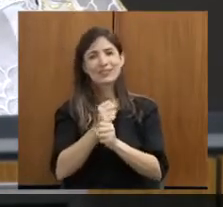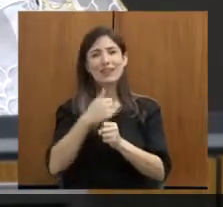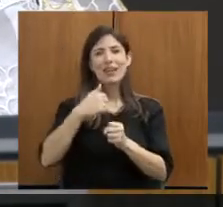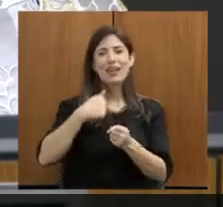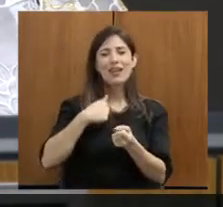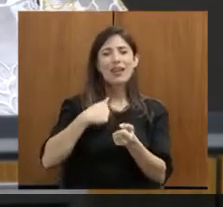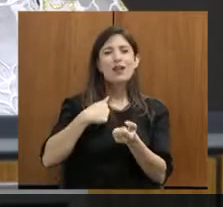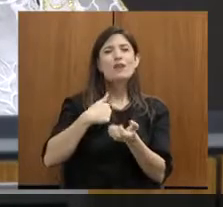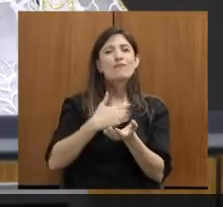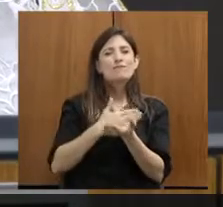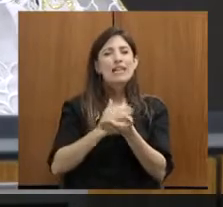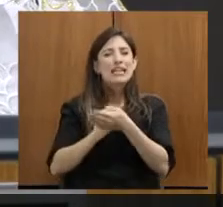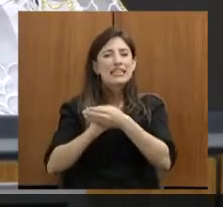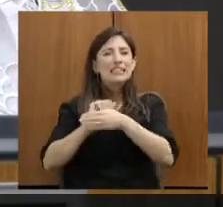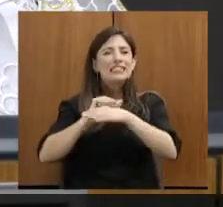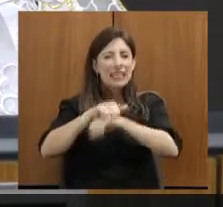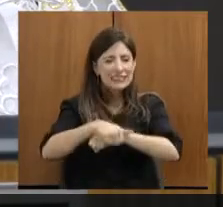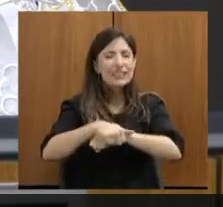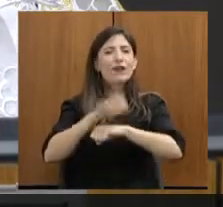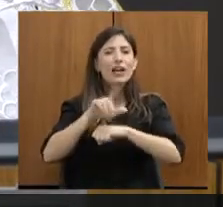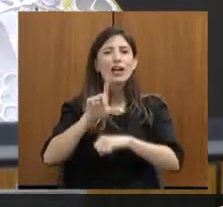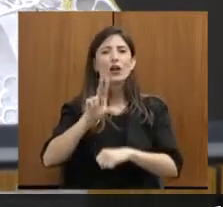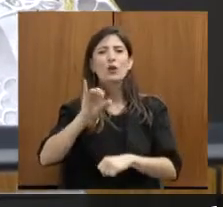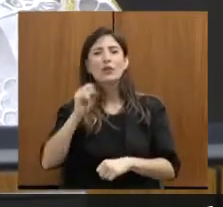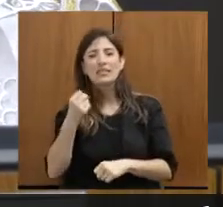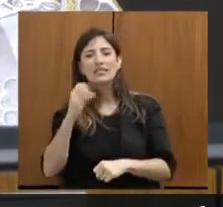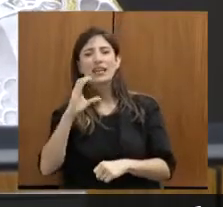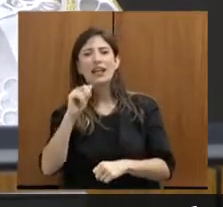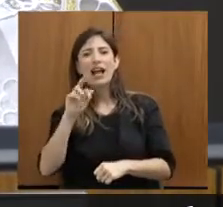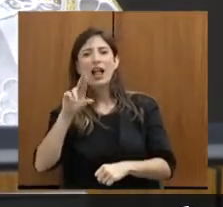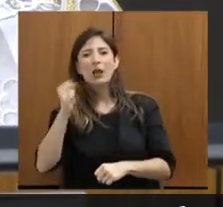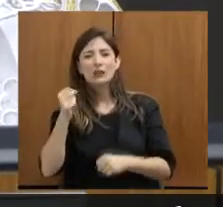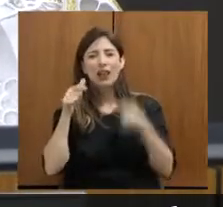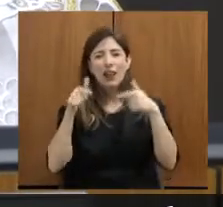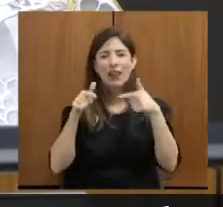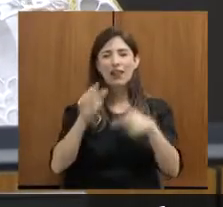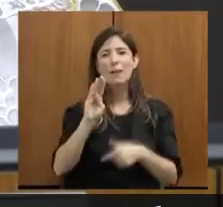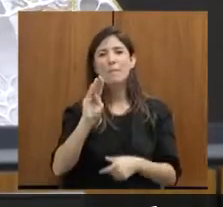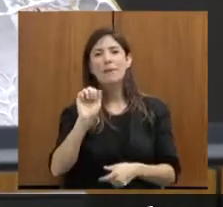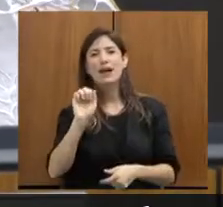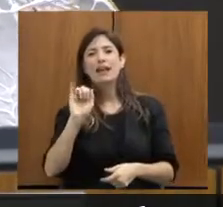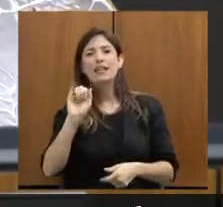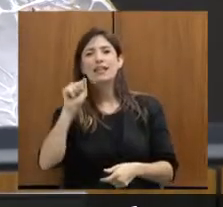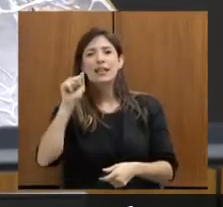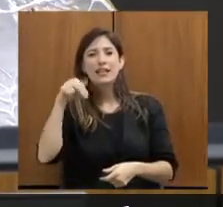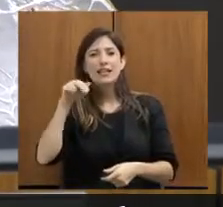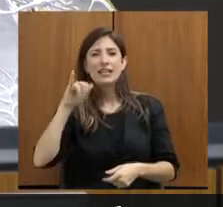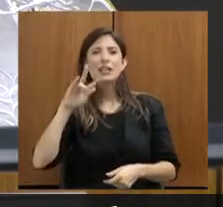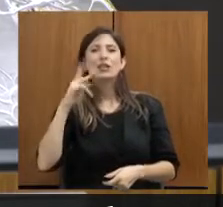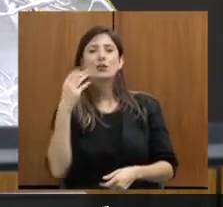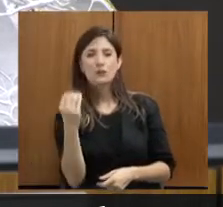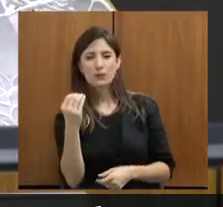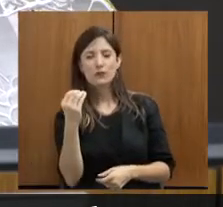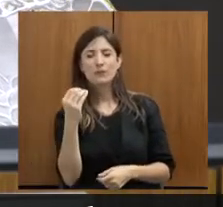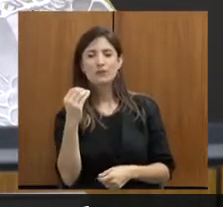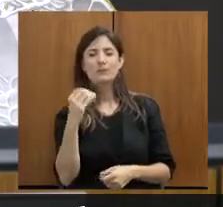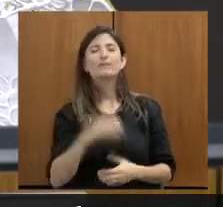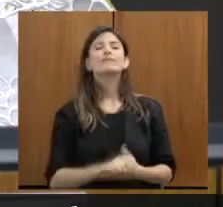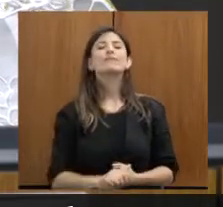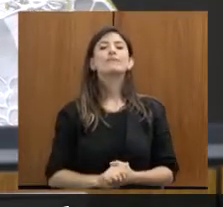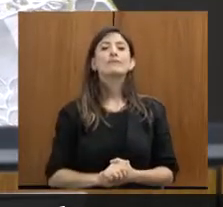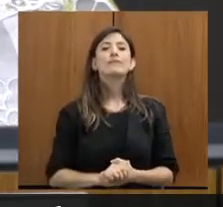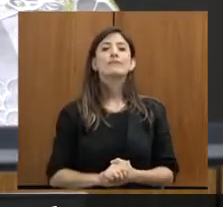Carlos da Silva que era conhecido como o seu Baianinho ou junto de mim o e